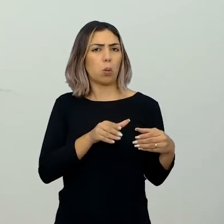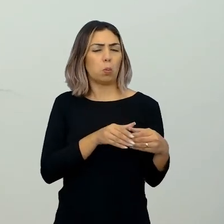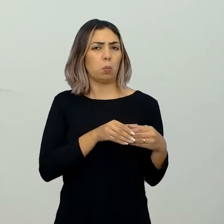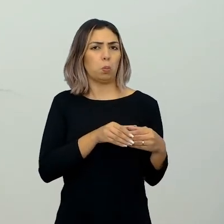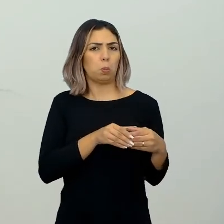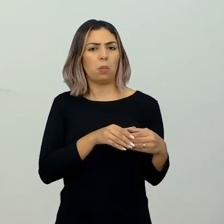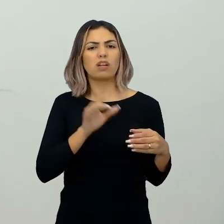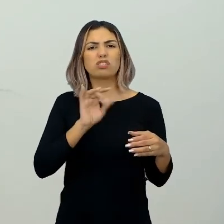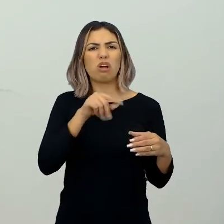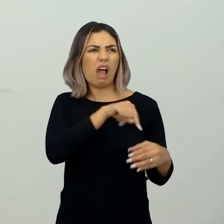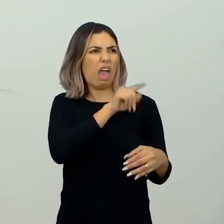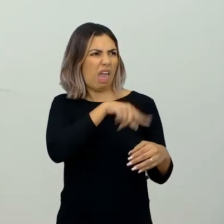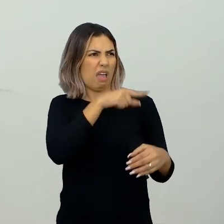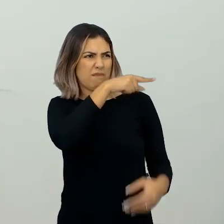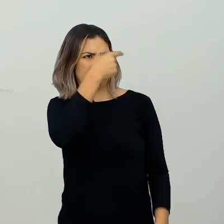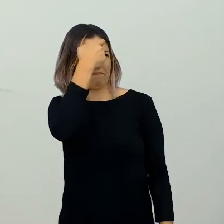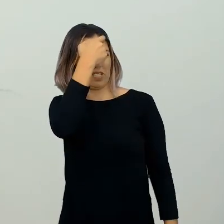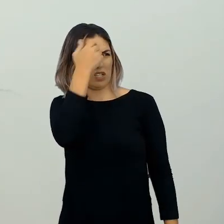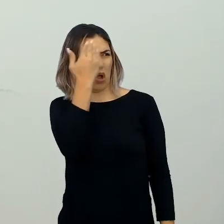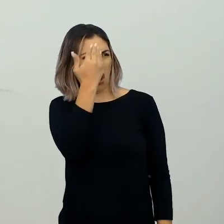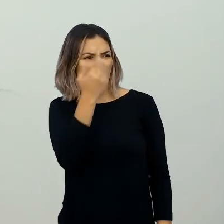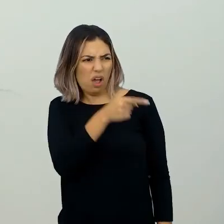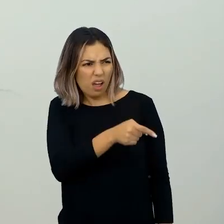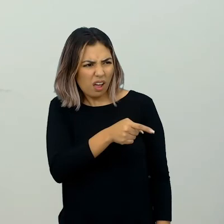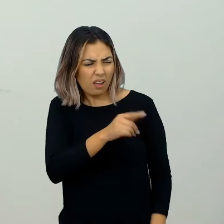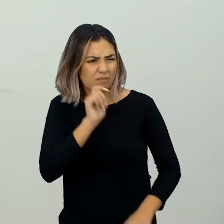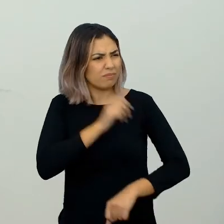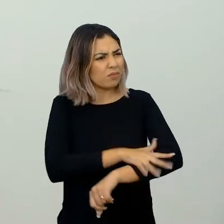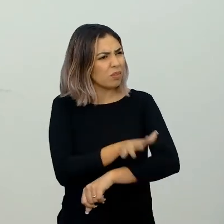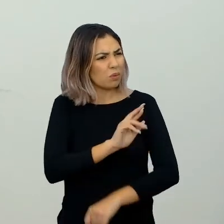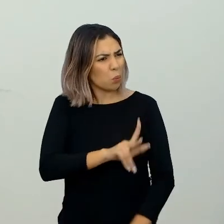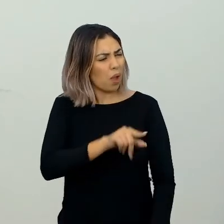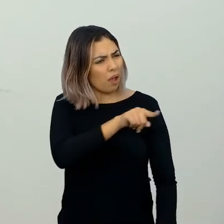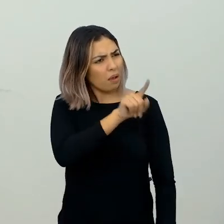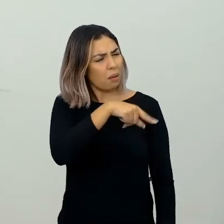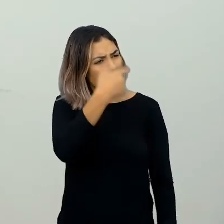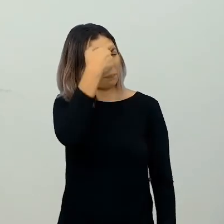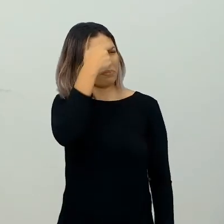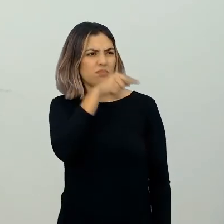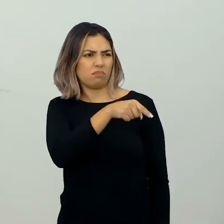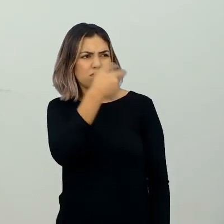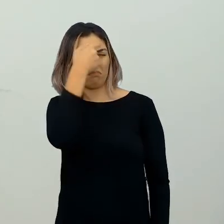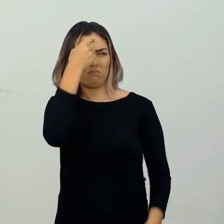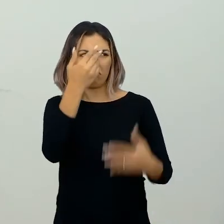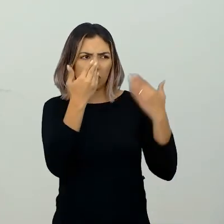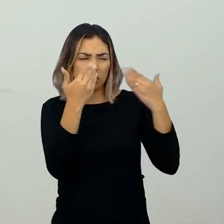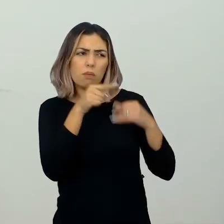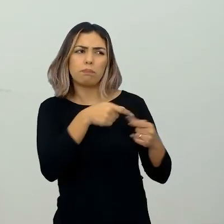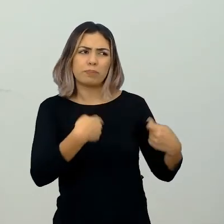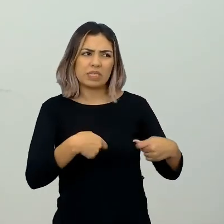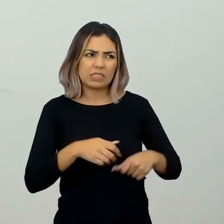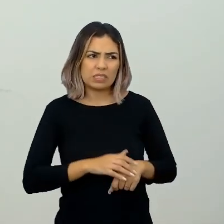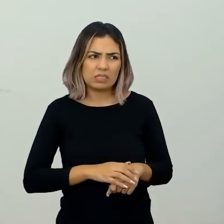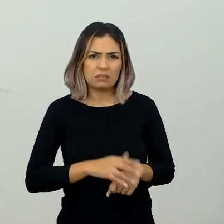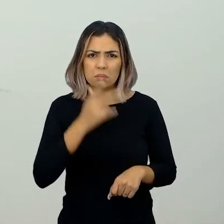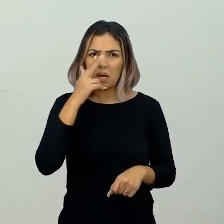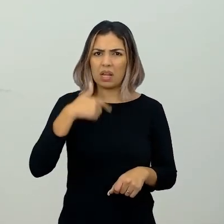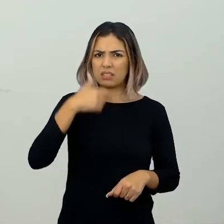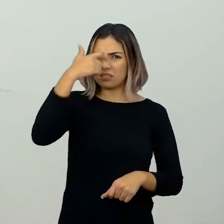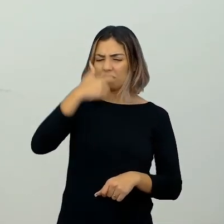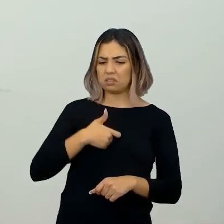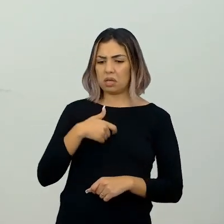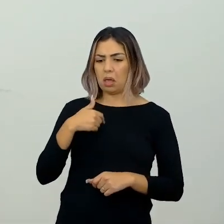questão psicológica, individual, né? Como se o racismo estivesse nas pessoas apenas, né?